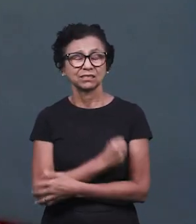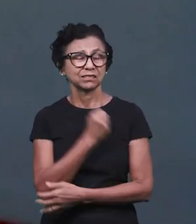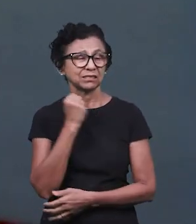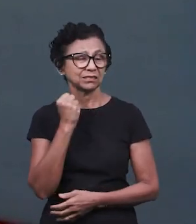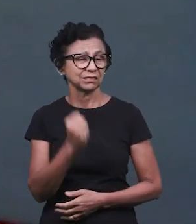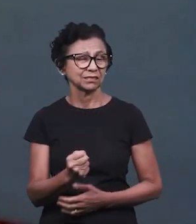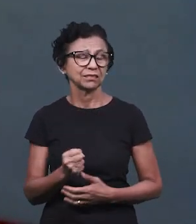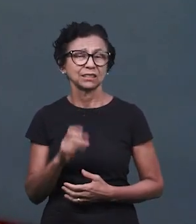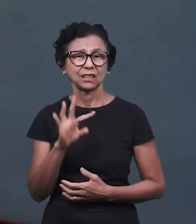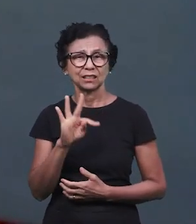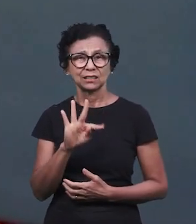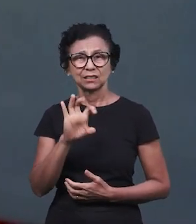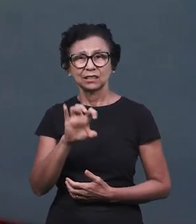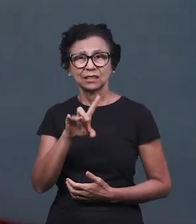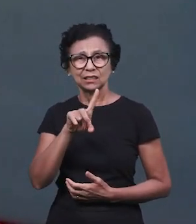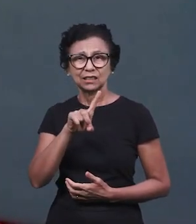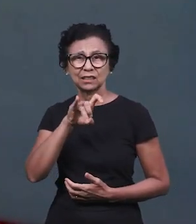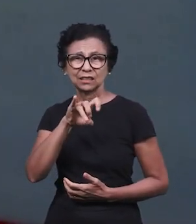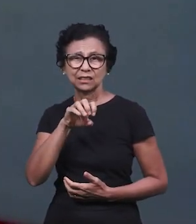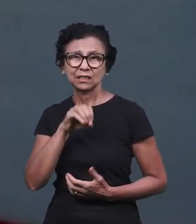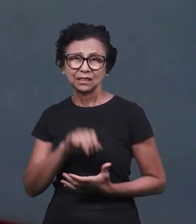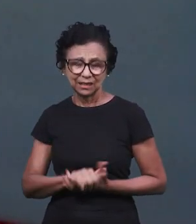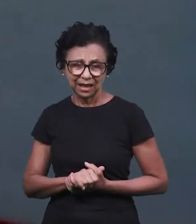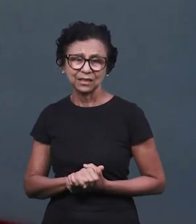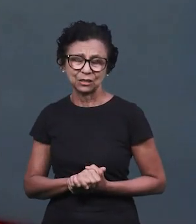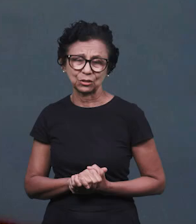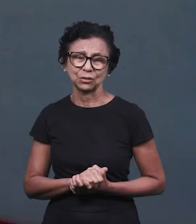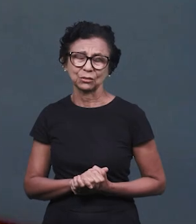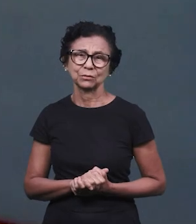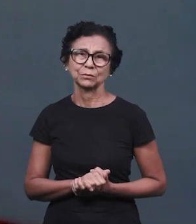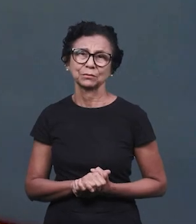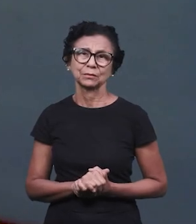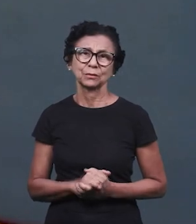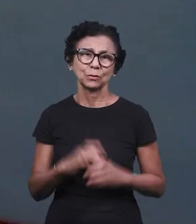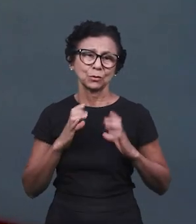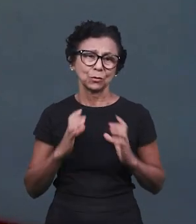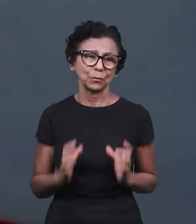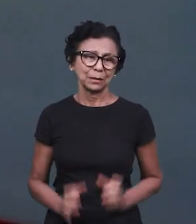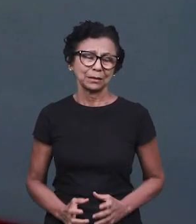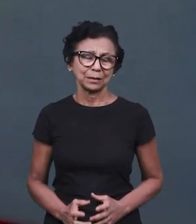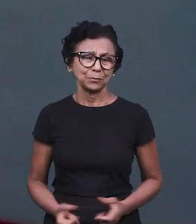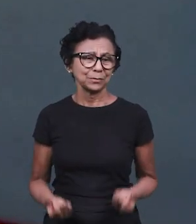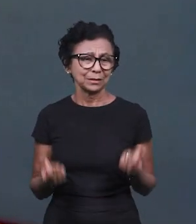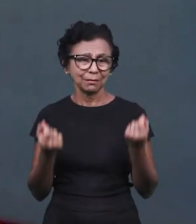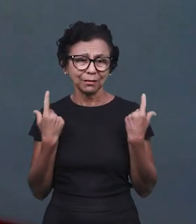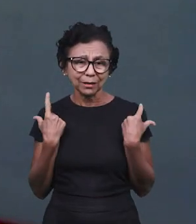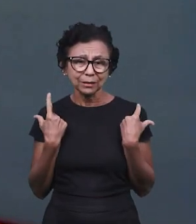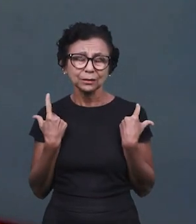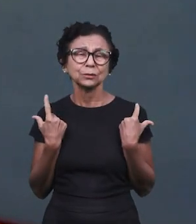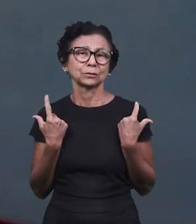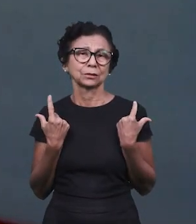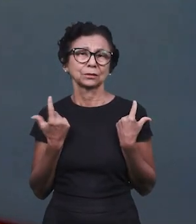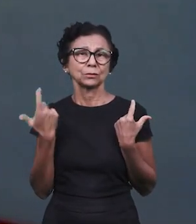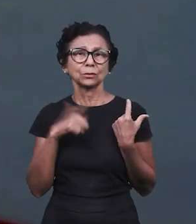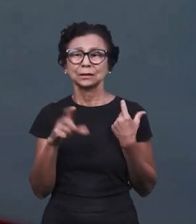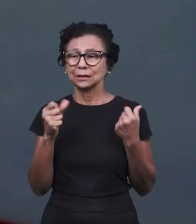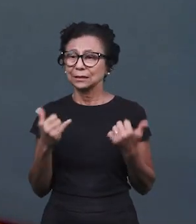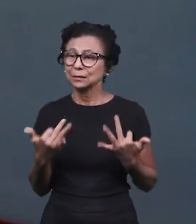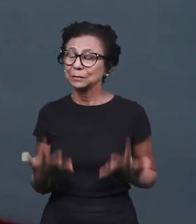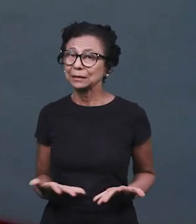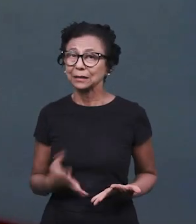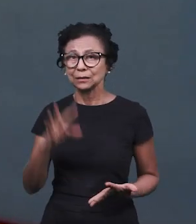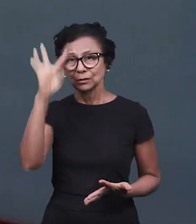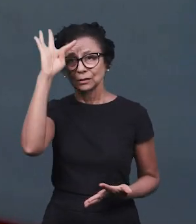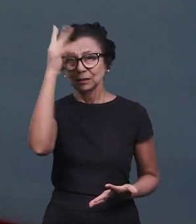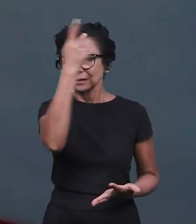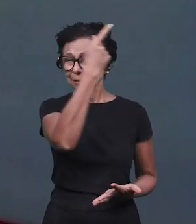Então, convivem com essas modificações em seus próprios comportamentos que eles não conseguem explicar. Então, o TDAH ele é